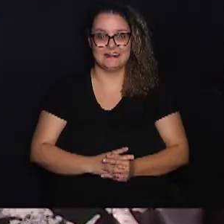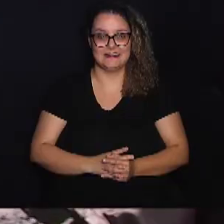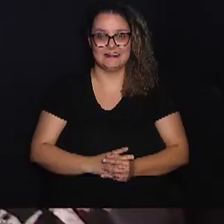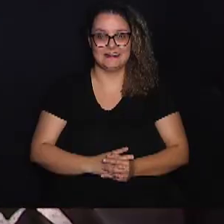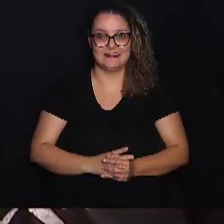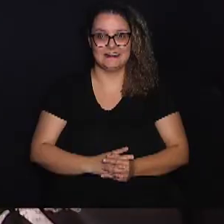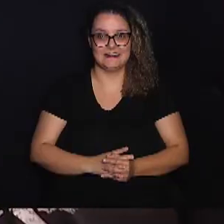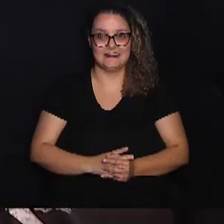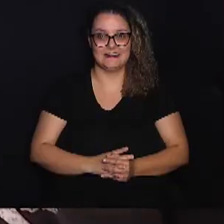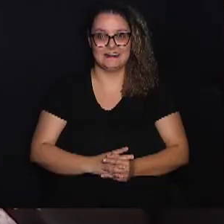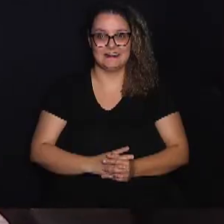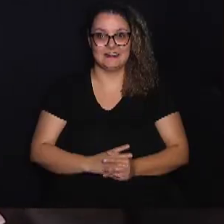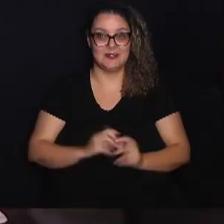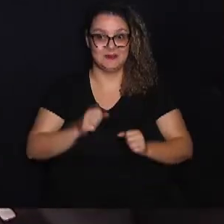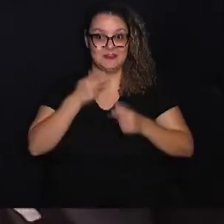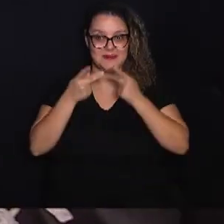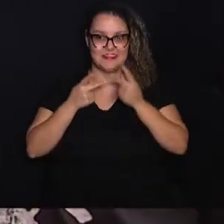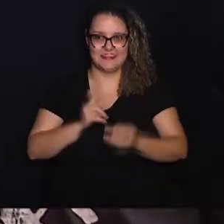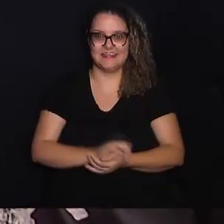Pode recitar pra gente?